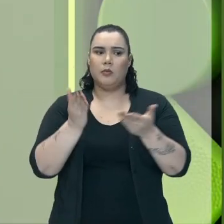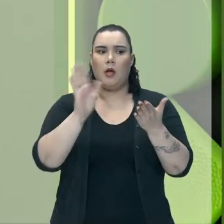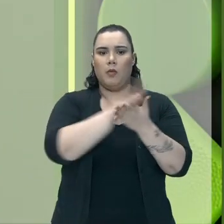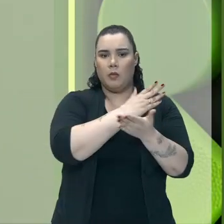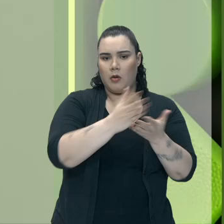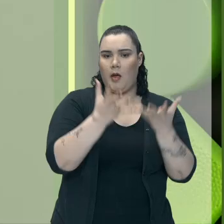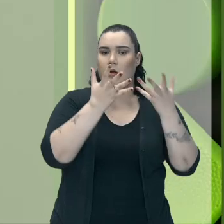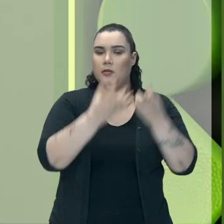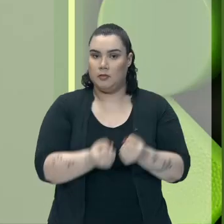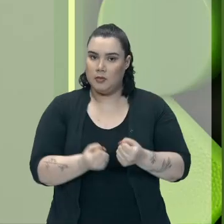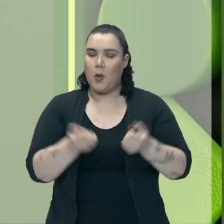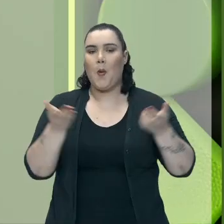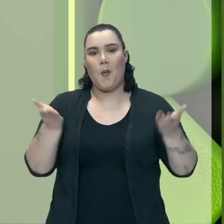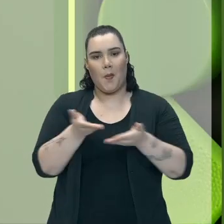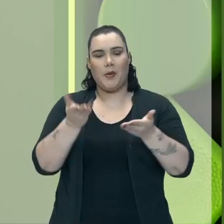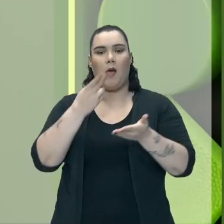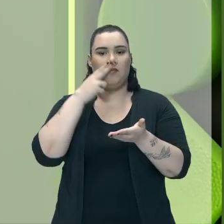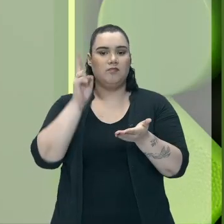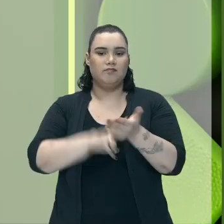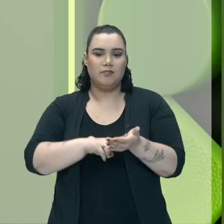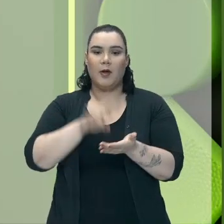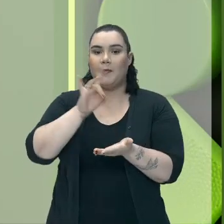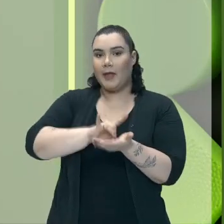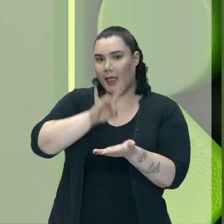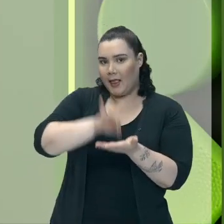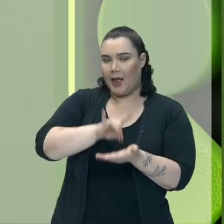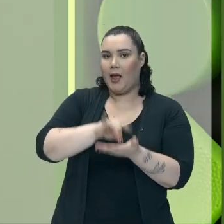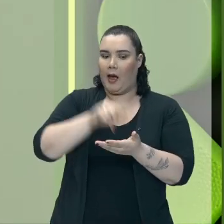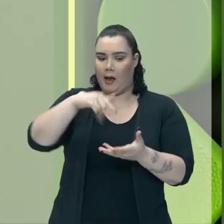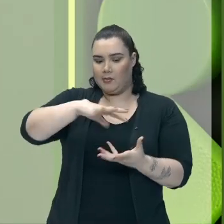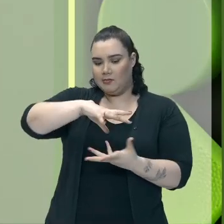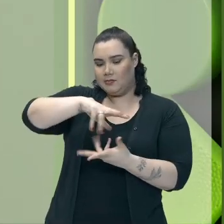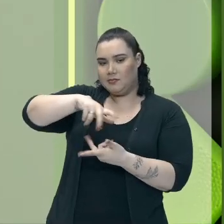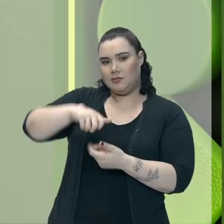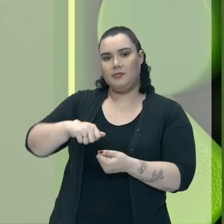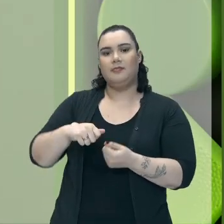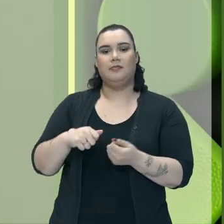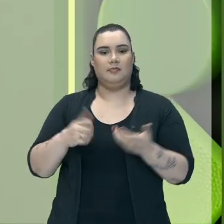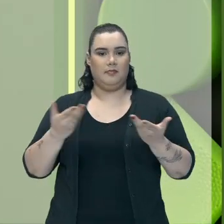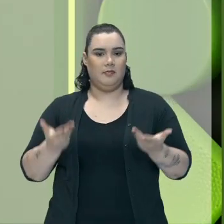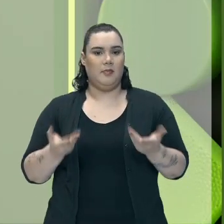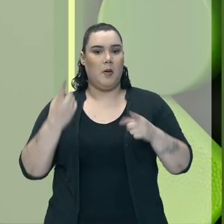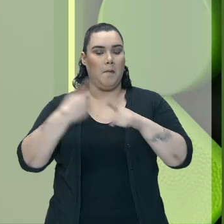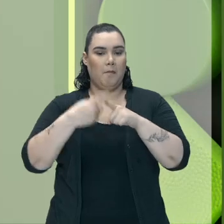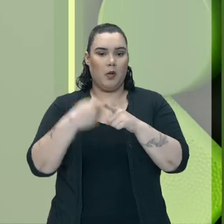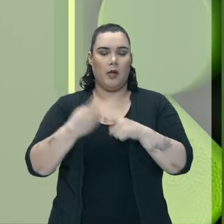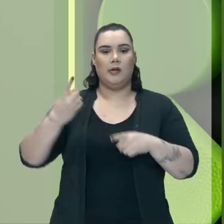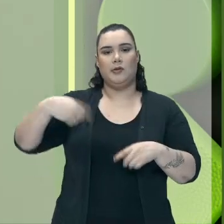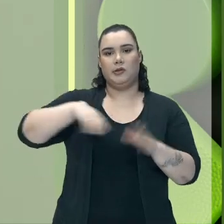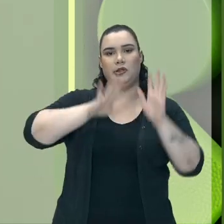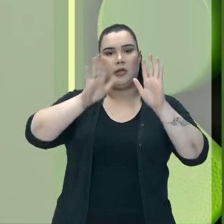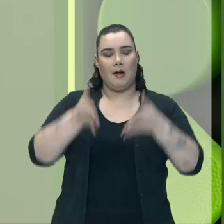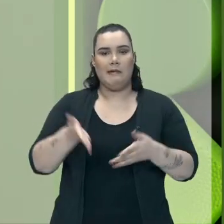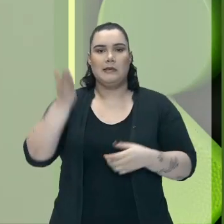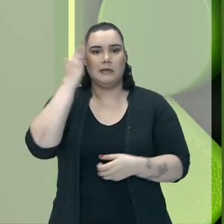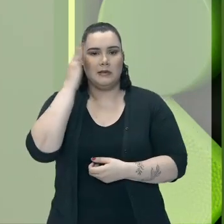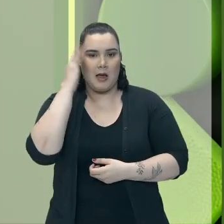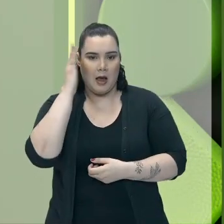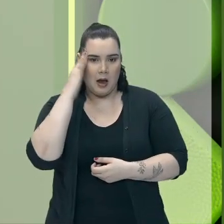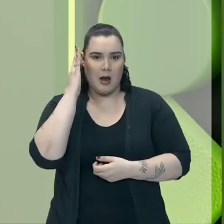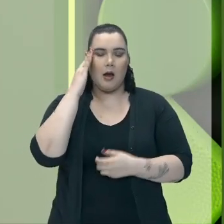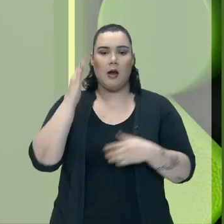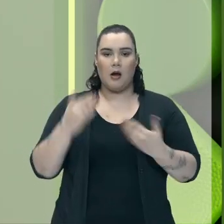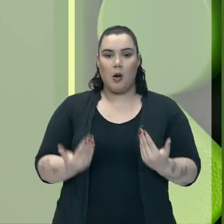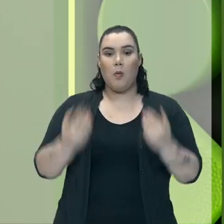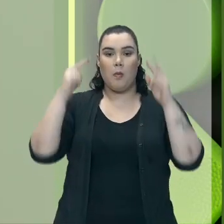hoje sabemos realmente que a Terra é uma esfera, porque nós já fomos além da atmosfera terrestre, né?